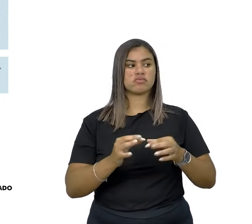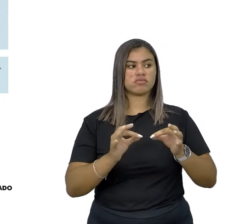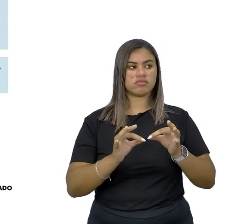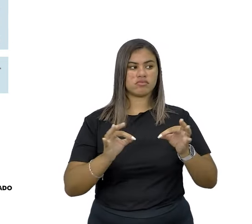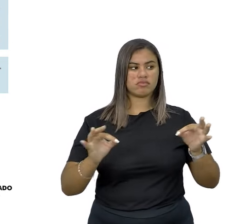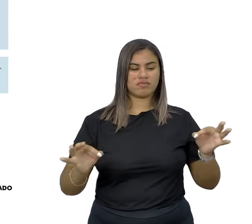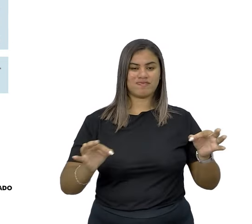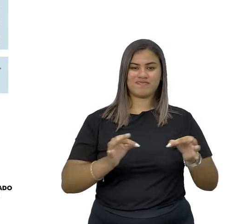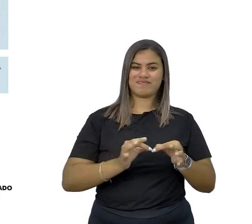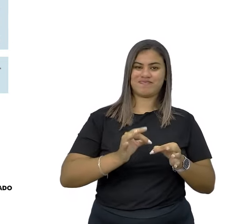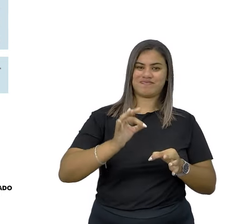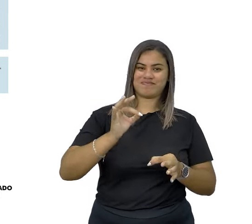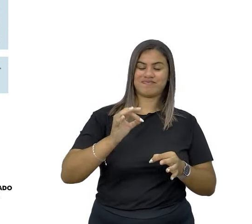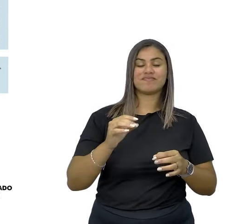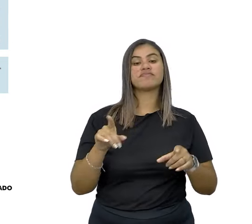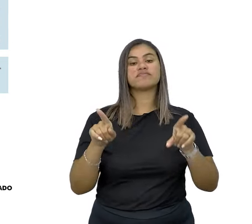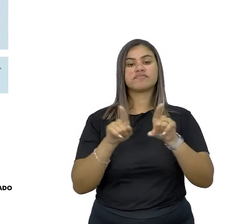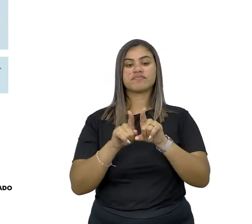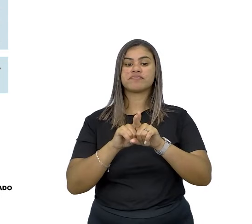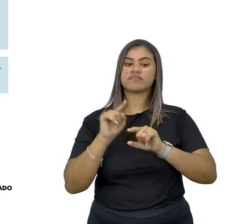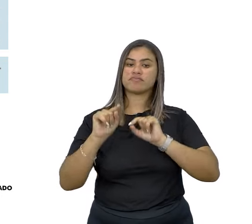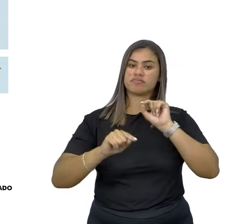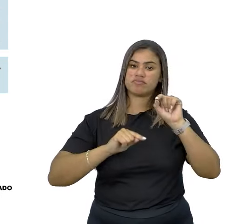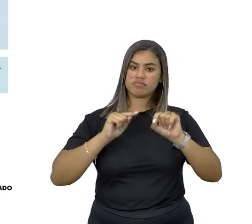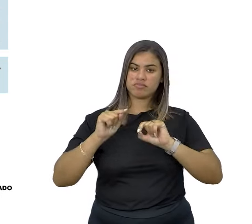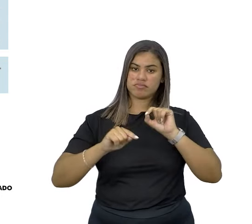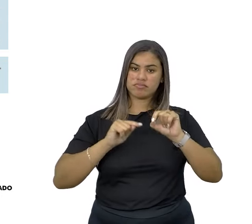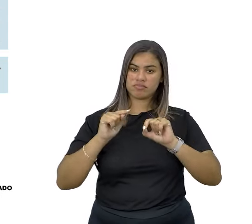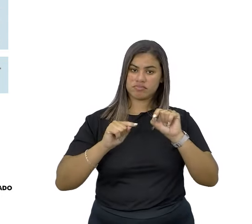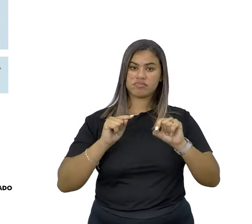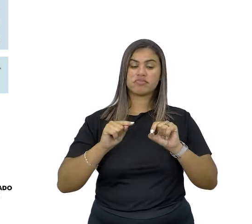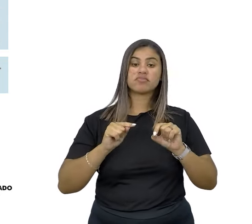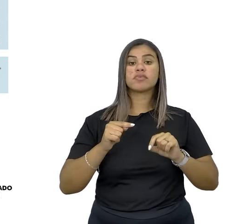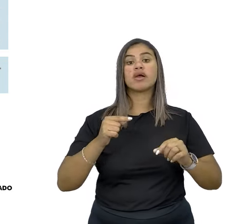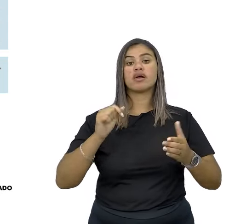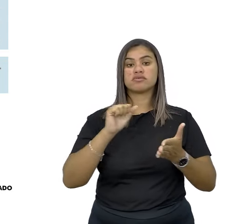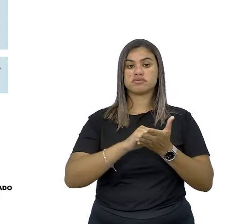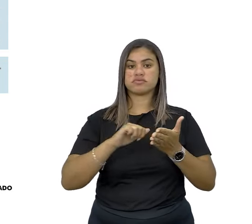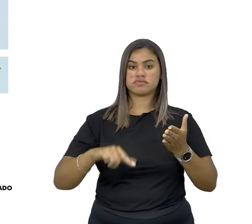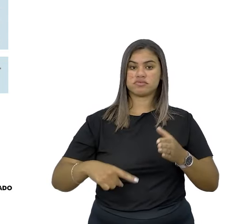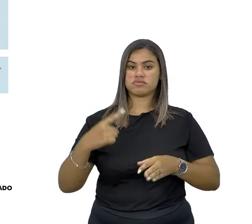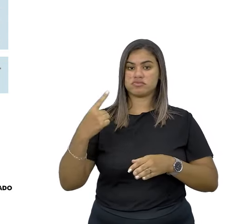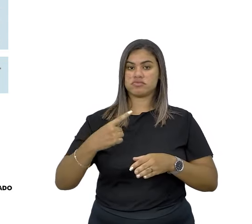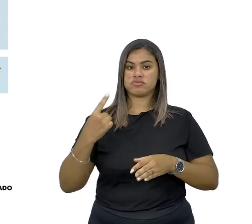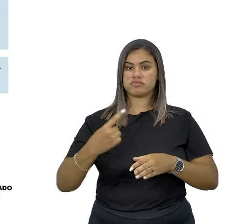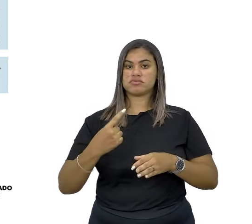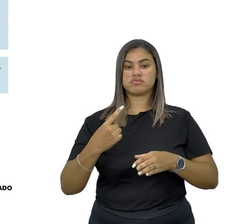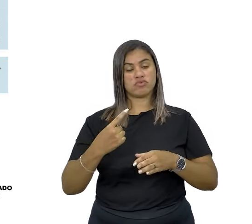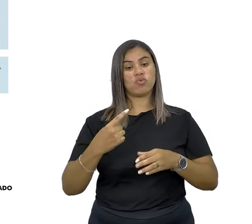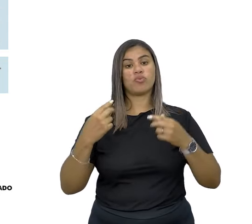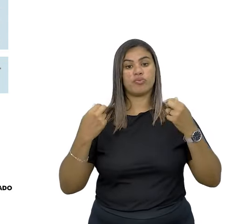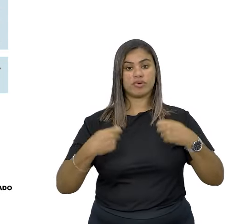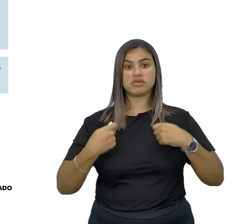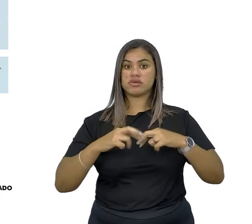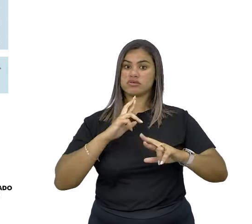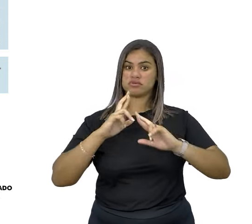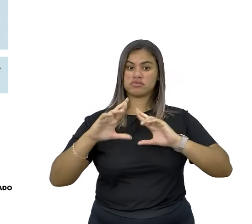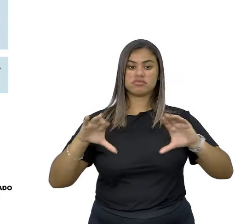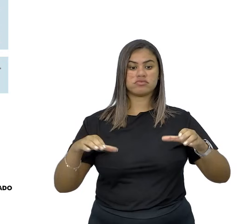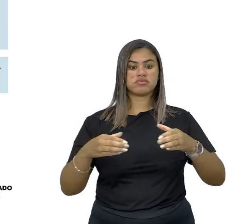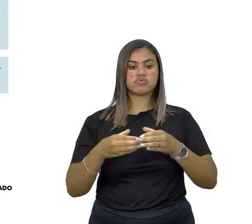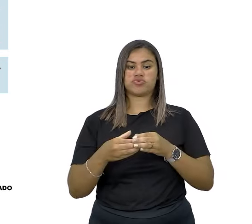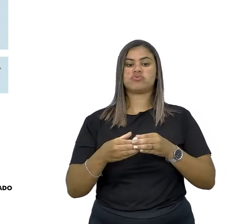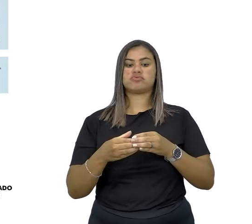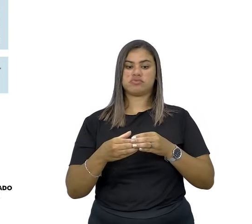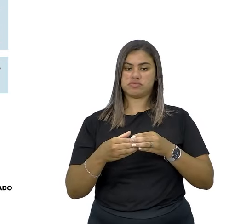da base. Em especial, sugerimos que o último item da atividade 1 seja resolvido coletivamente, com